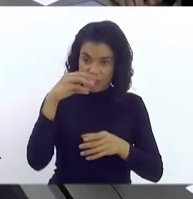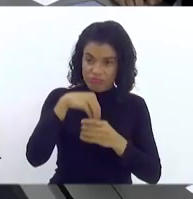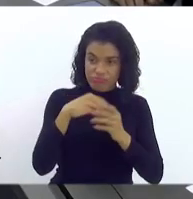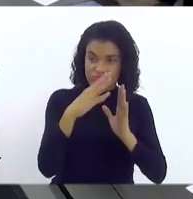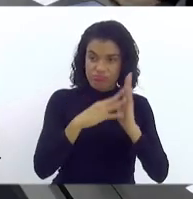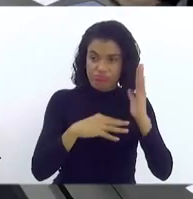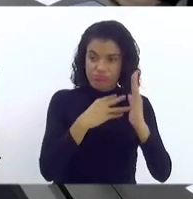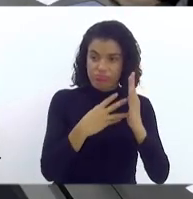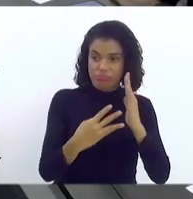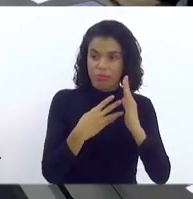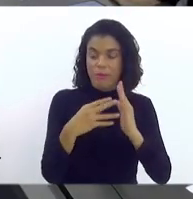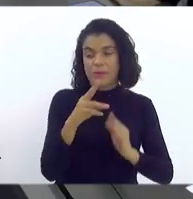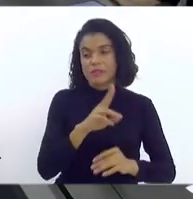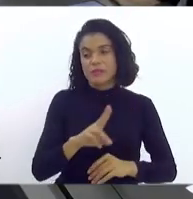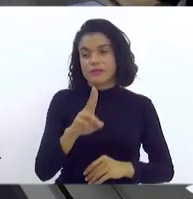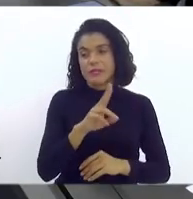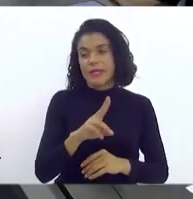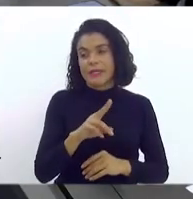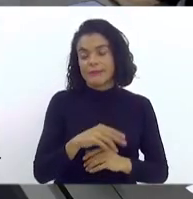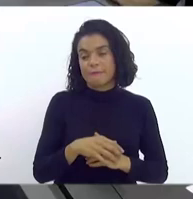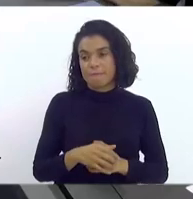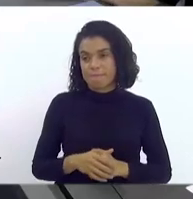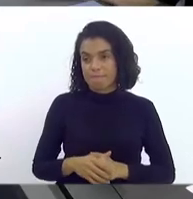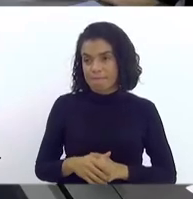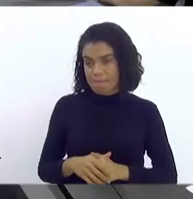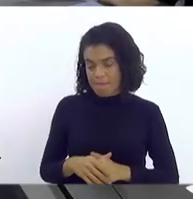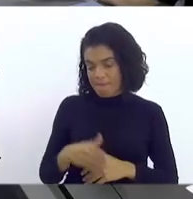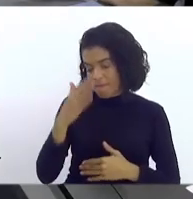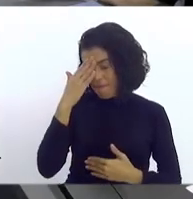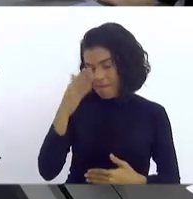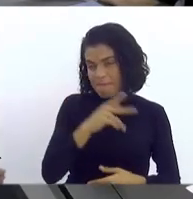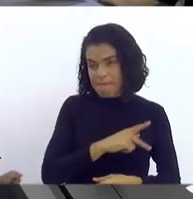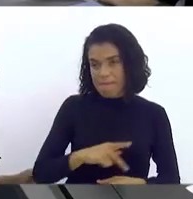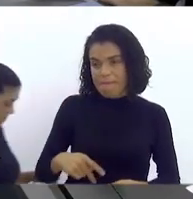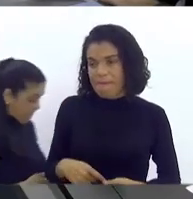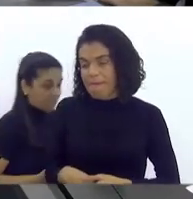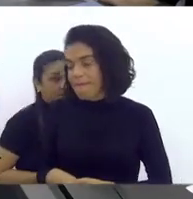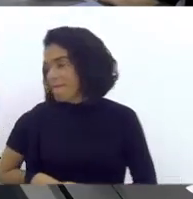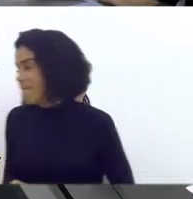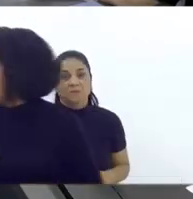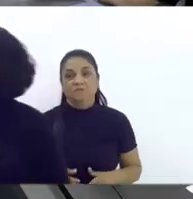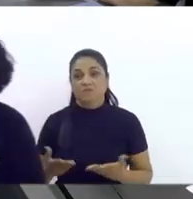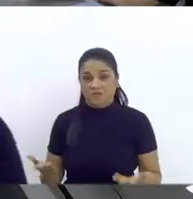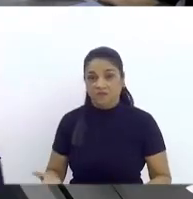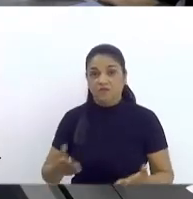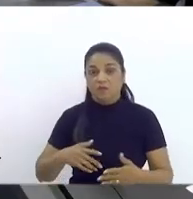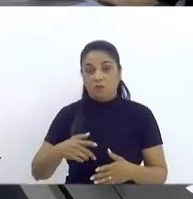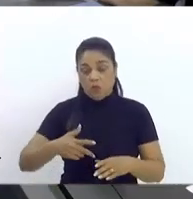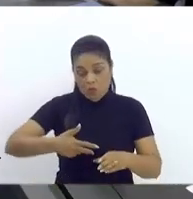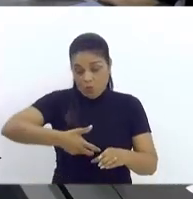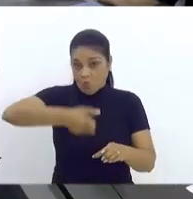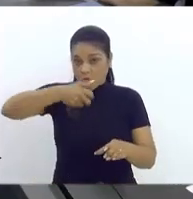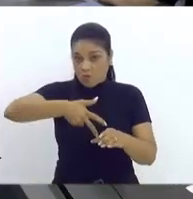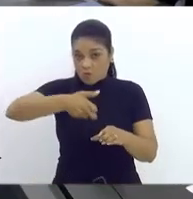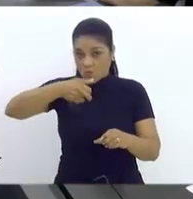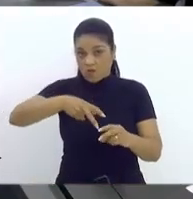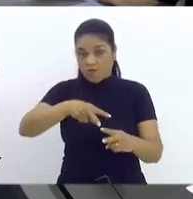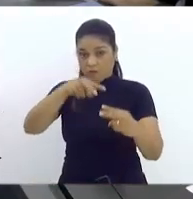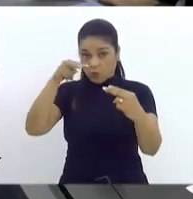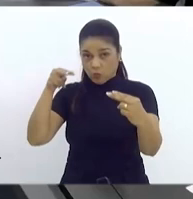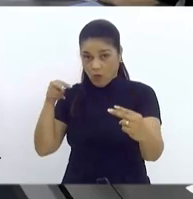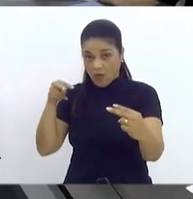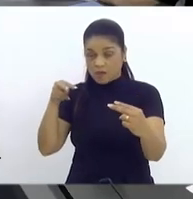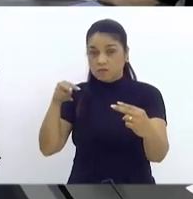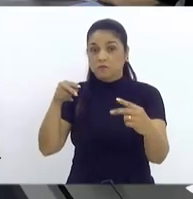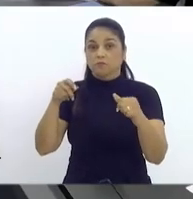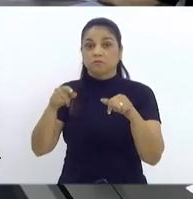de ser utilizado para ser levado para outros locais. Obrigado, presidente. Obrigado. Os gasodutos virtuais,